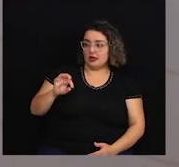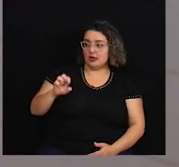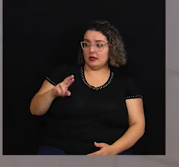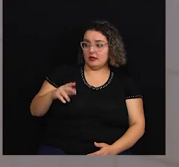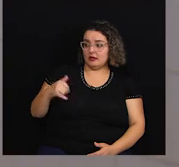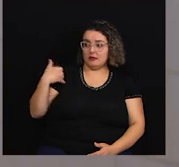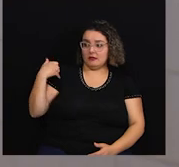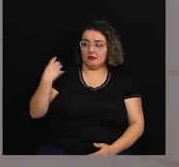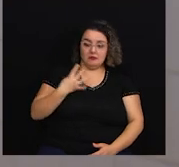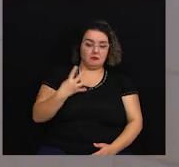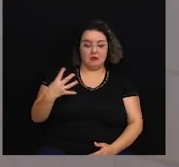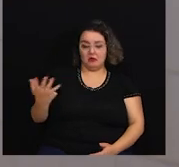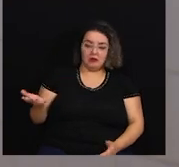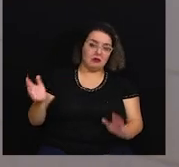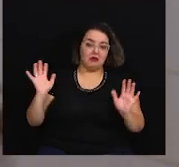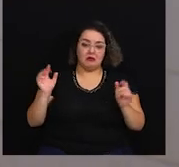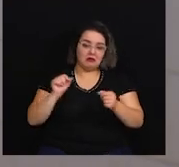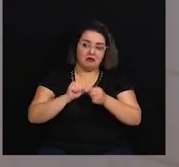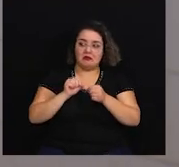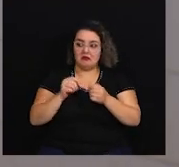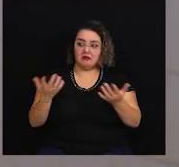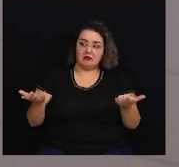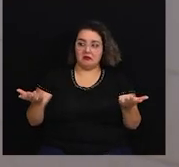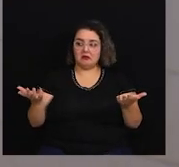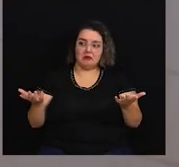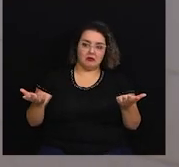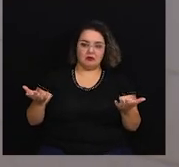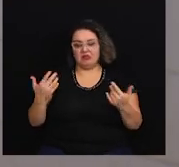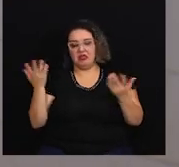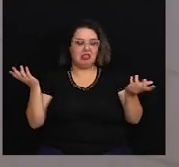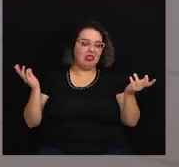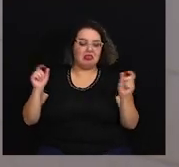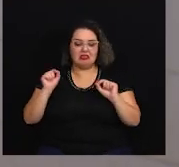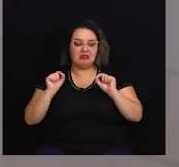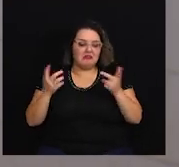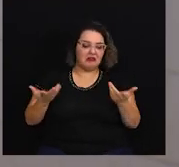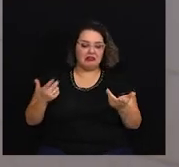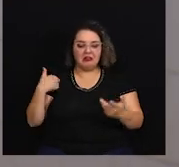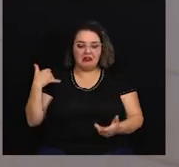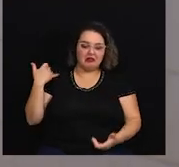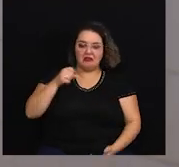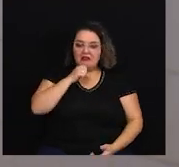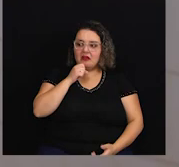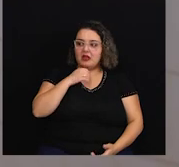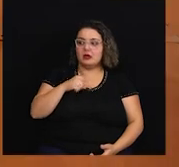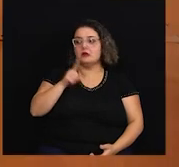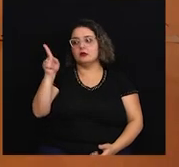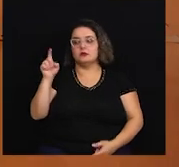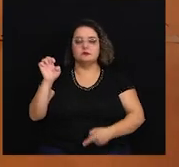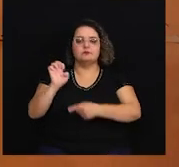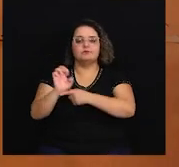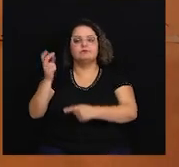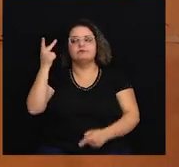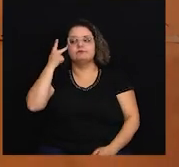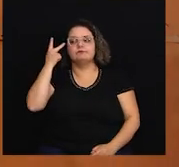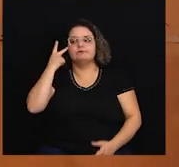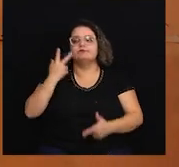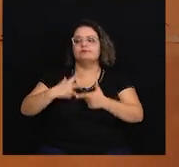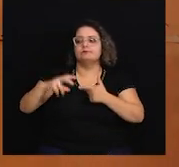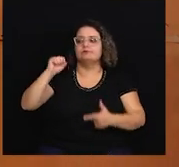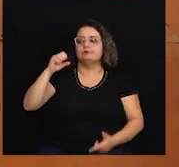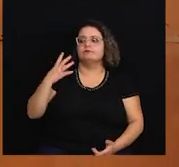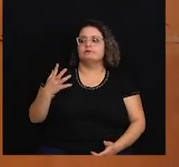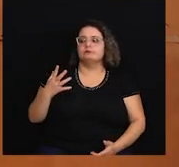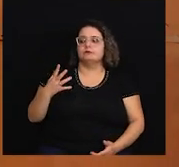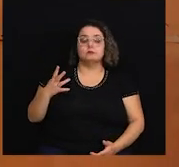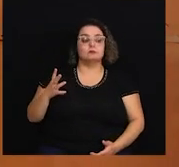44 anos logo logo que tu faça mais foi lá foi campeão paulista e você já